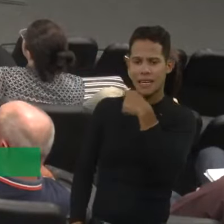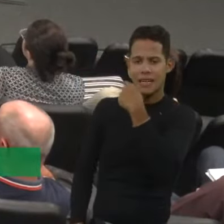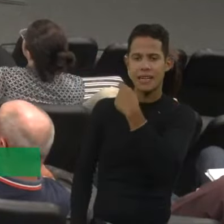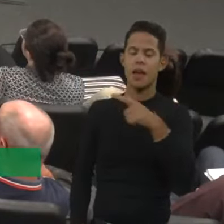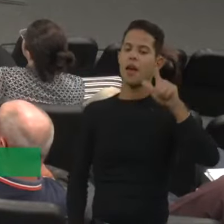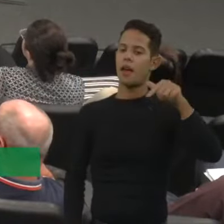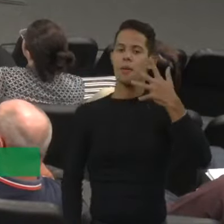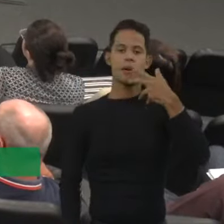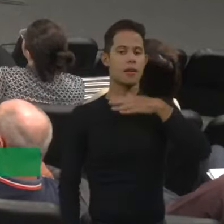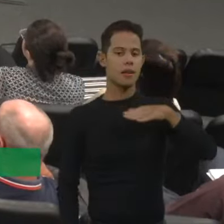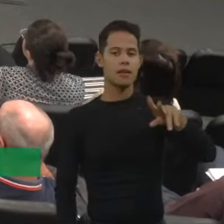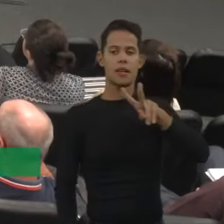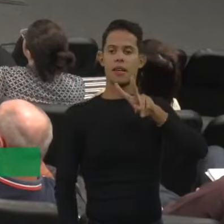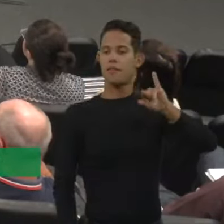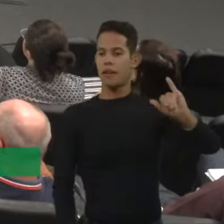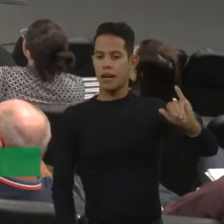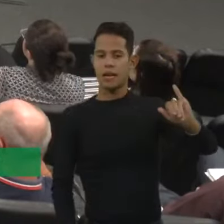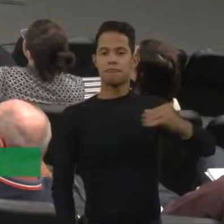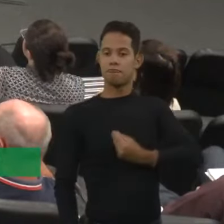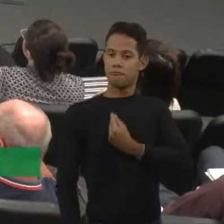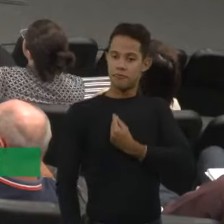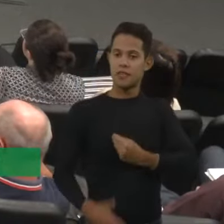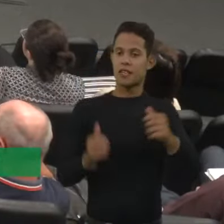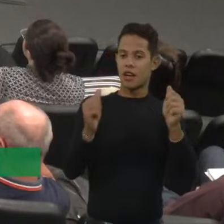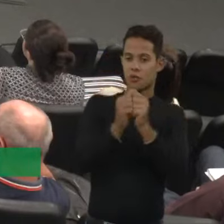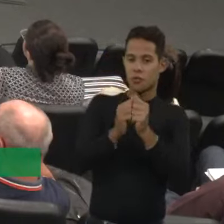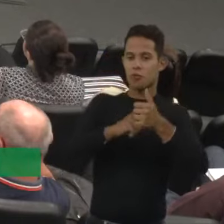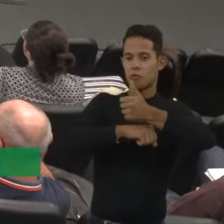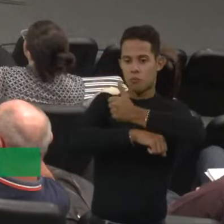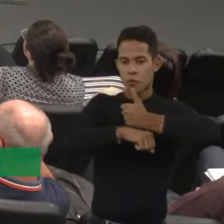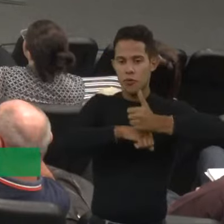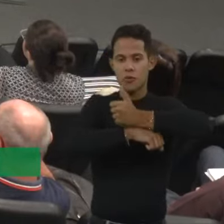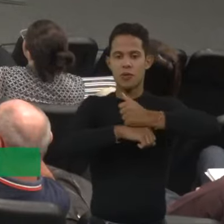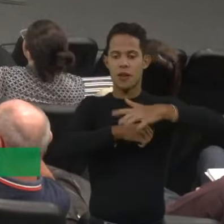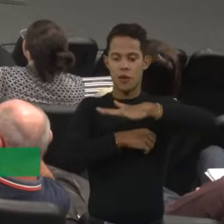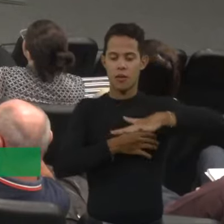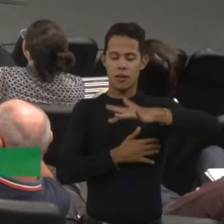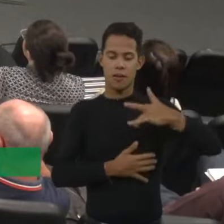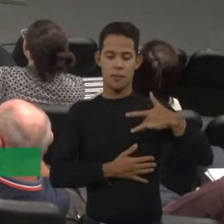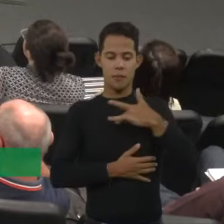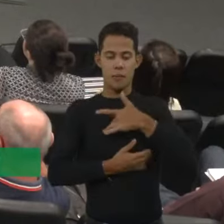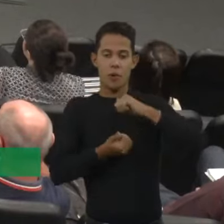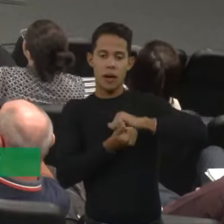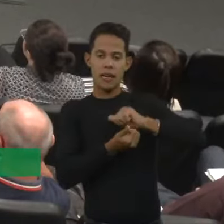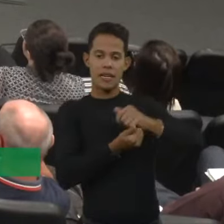de inúmeros profissionais para que a gente possa melhorar um pouco a qualidade de vida.